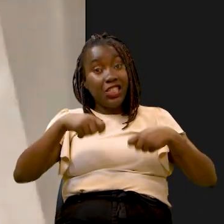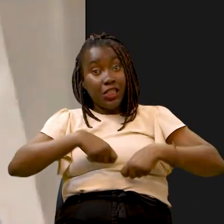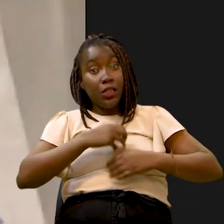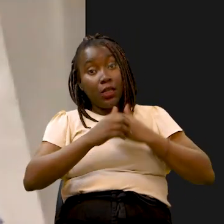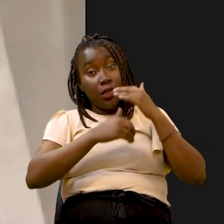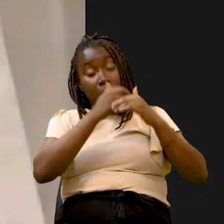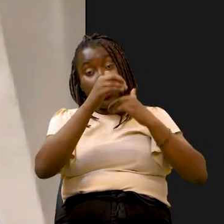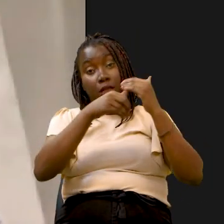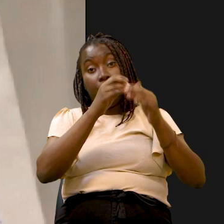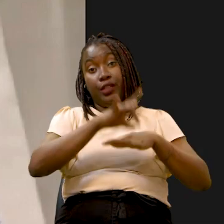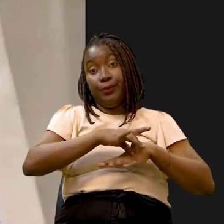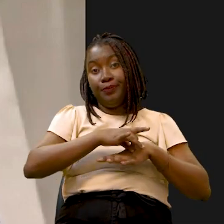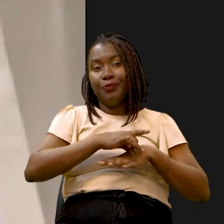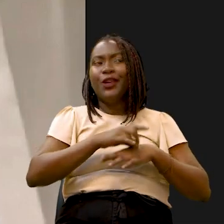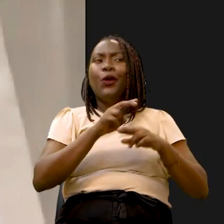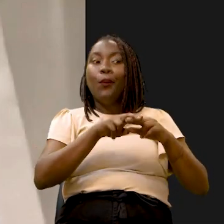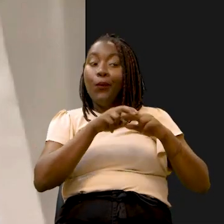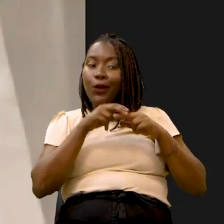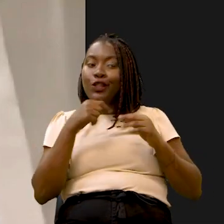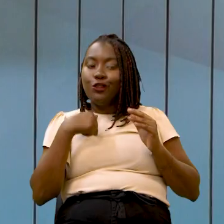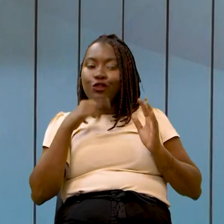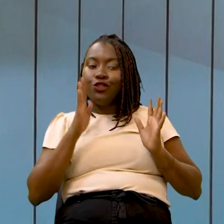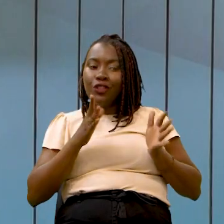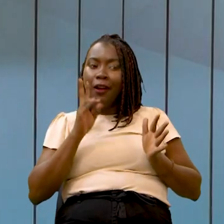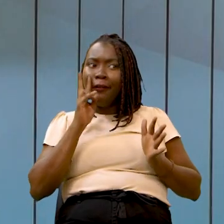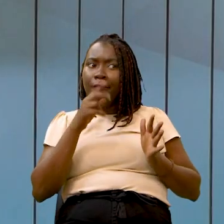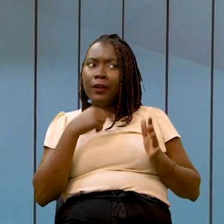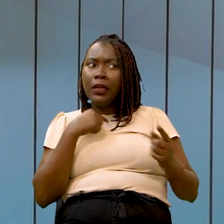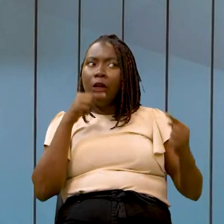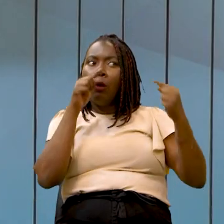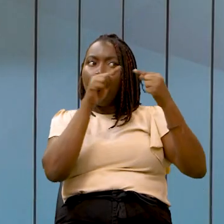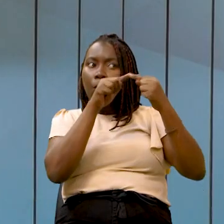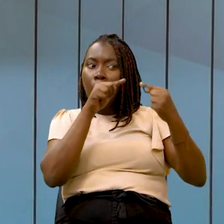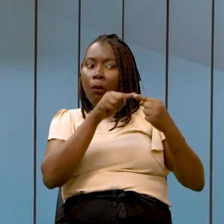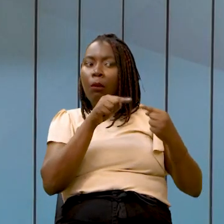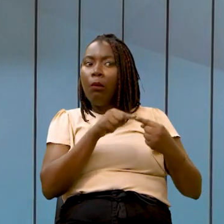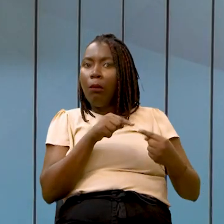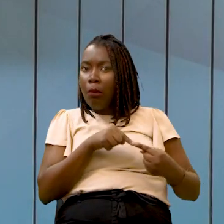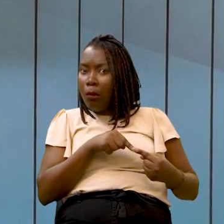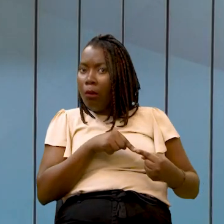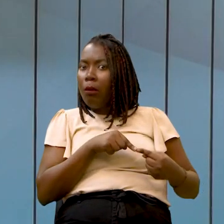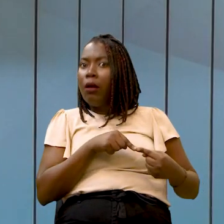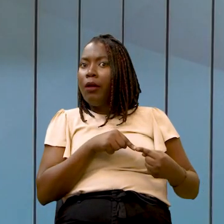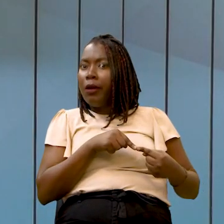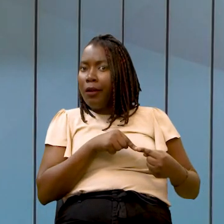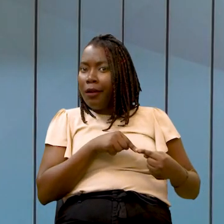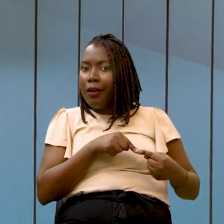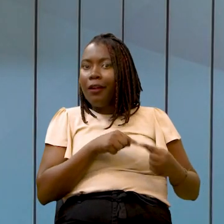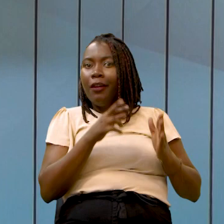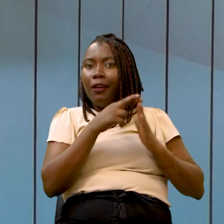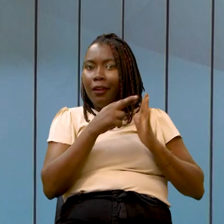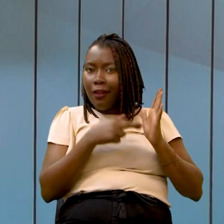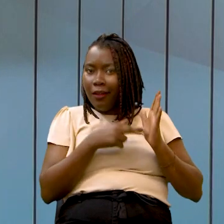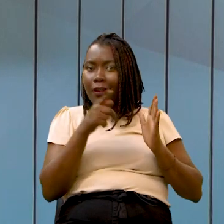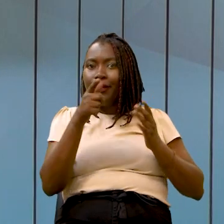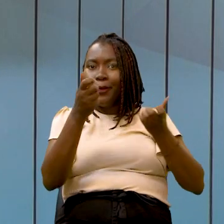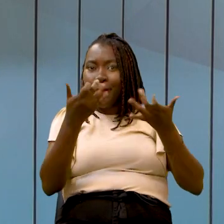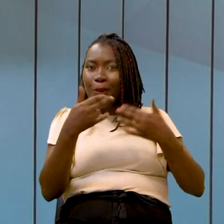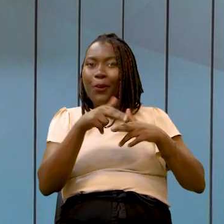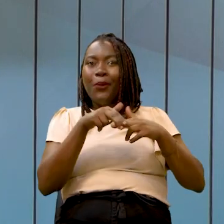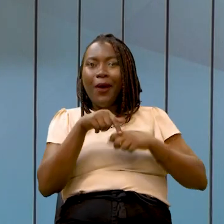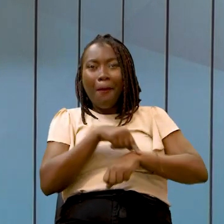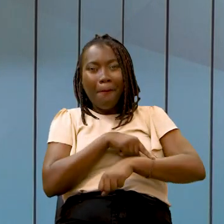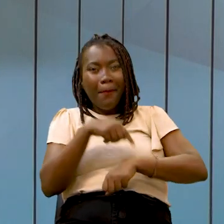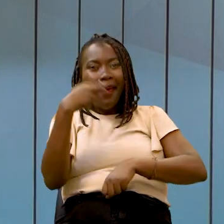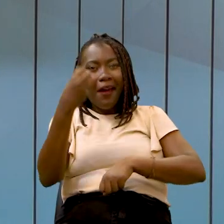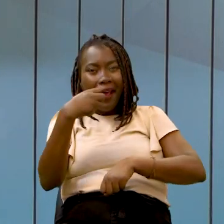maior chance de desenvolver câncer de pele. É por isso que eu já vi que eu estou me enquadrando aí nesses fatores que o senhor